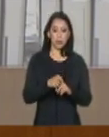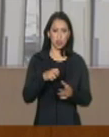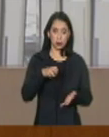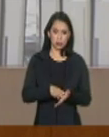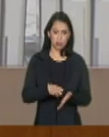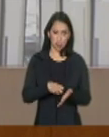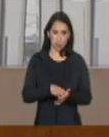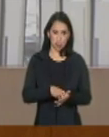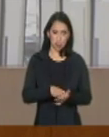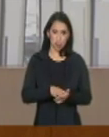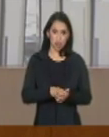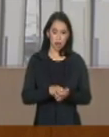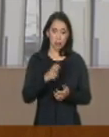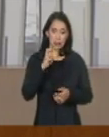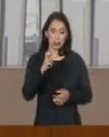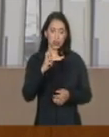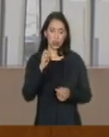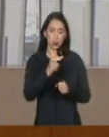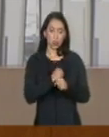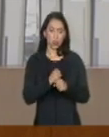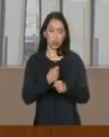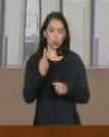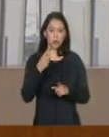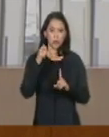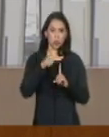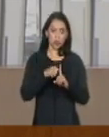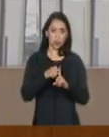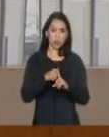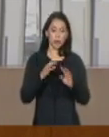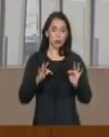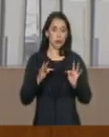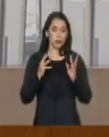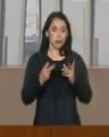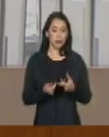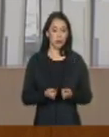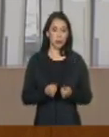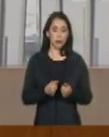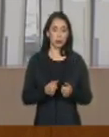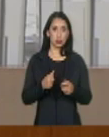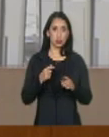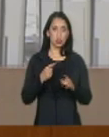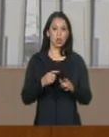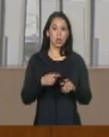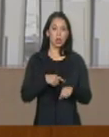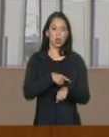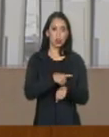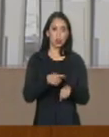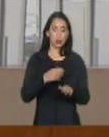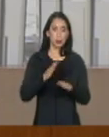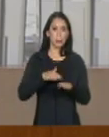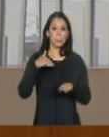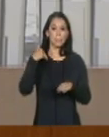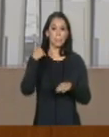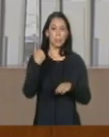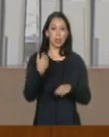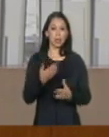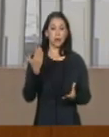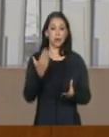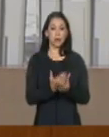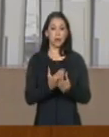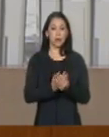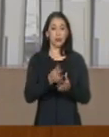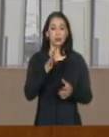média, e 5 anos e 1 mês para as absolutórias. E em tempo um pouco mais elevado do que o tempo médio de tramitação de processos de